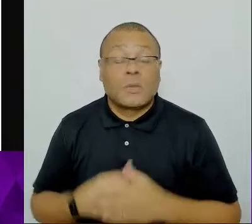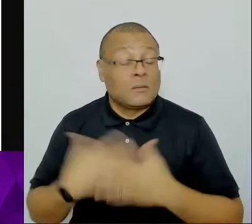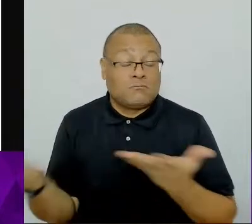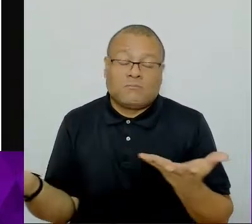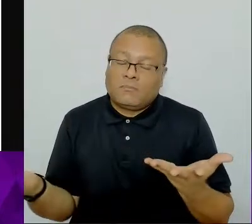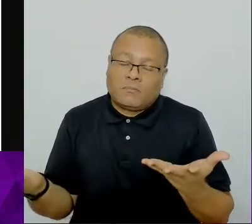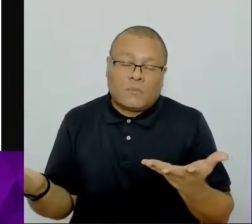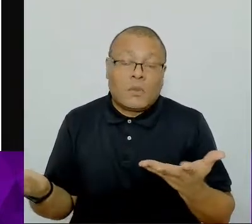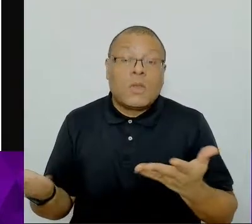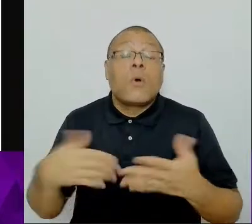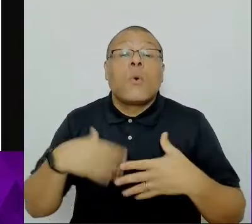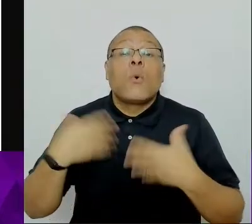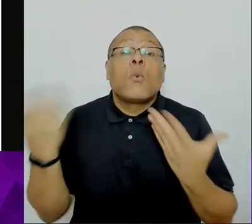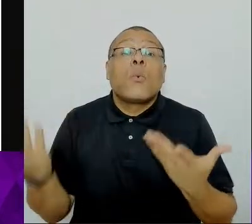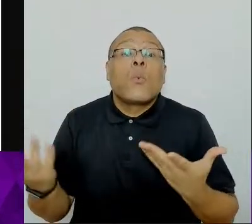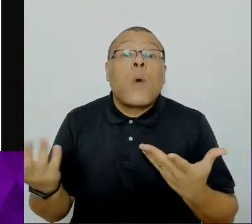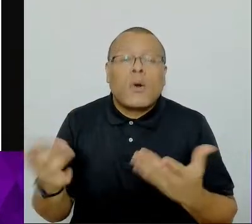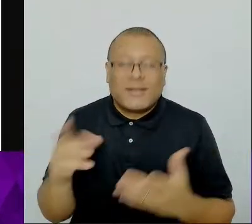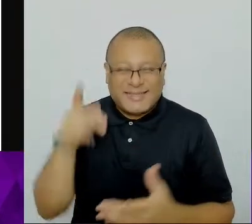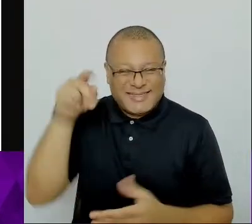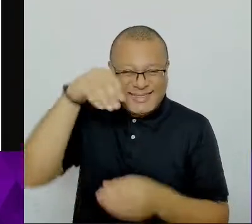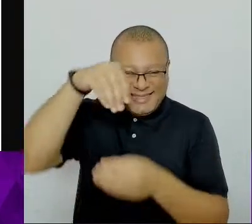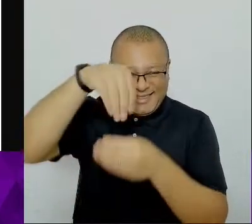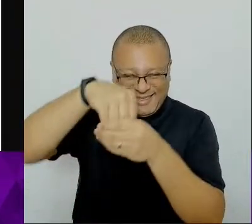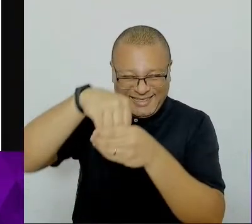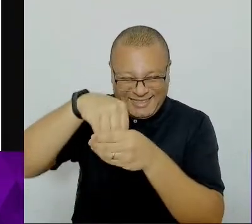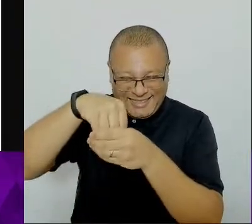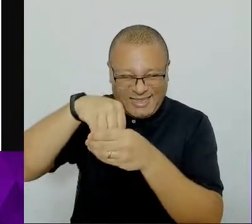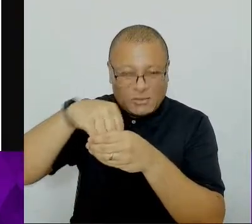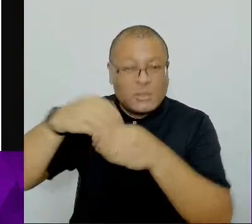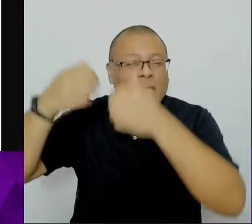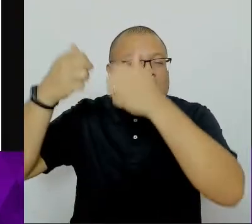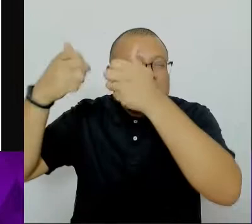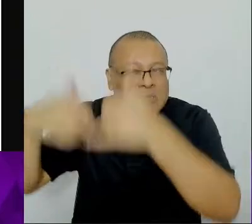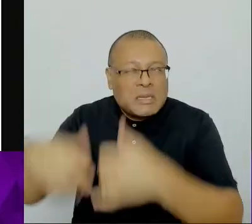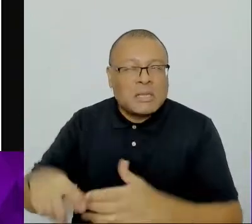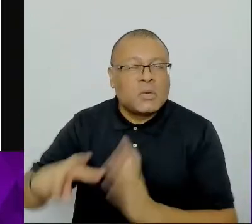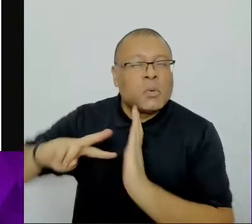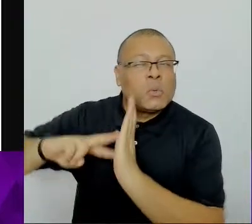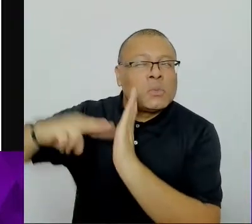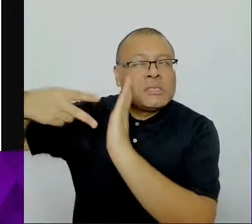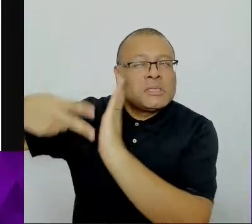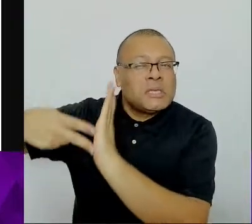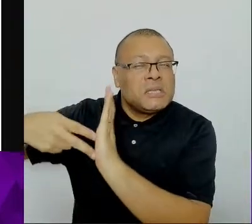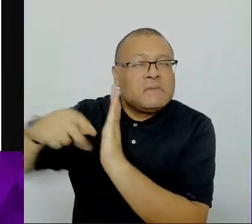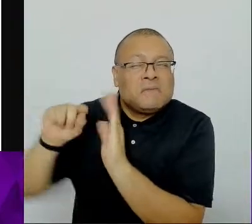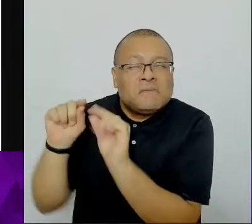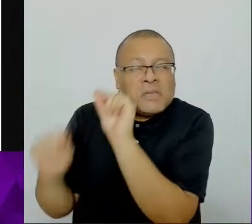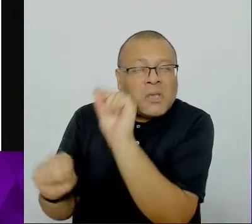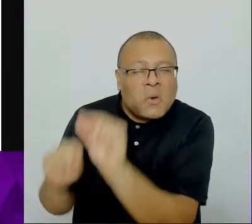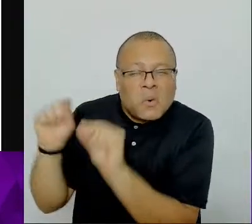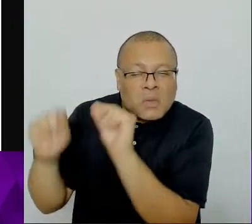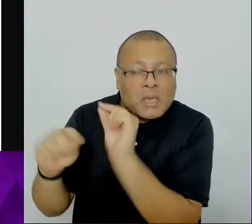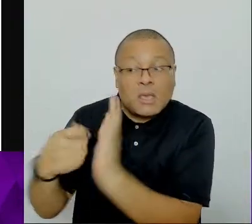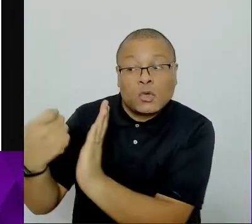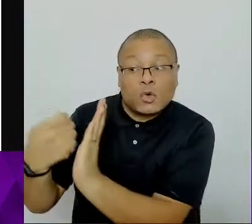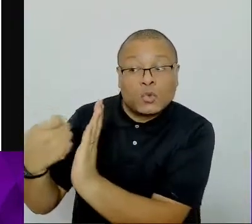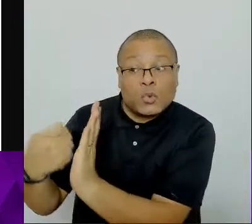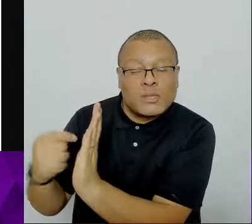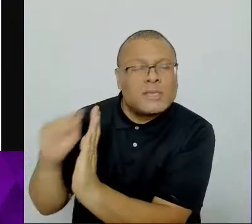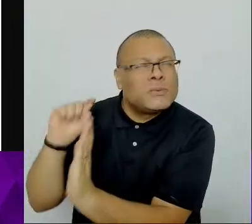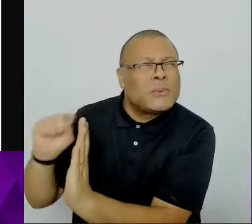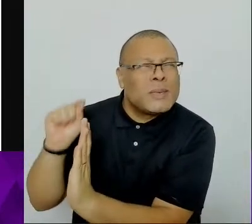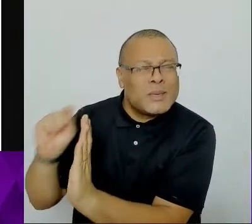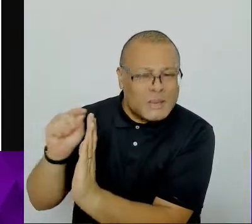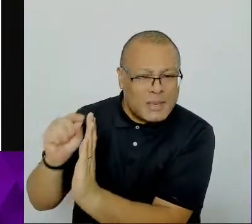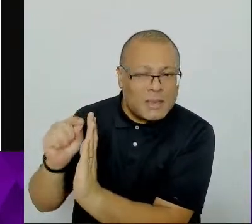que são as entidades que estão sendo ditas, né, que estão sendo referenciadas dentro daquele texto. Então,